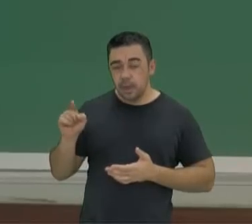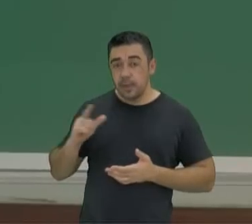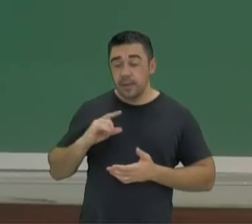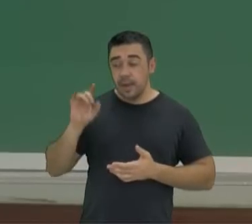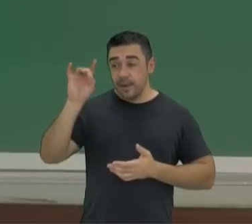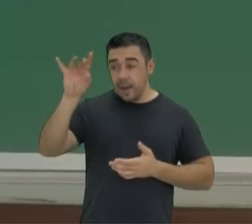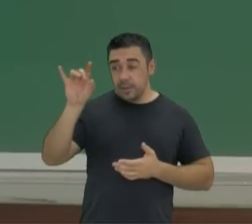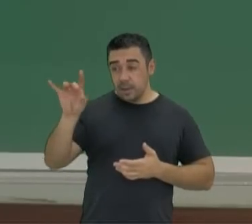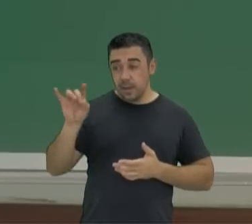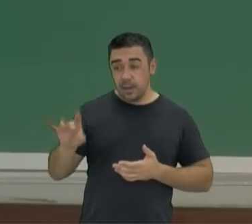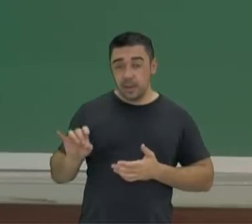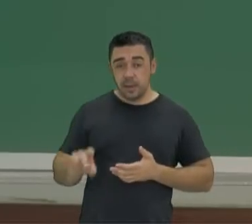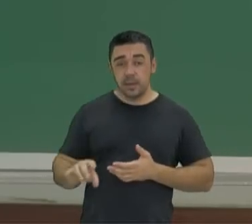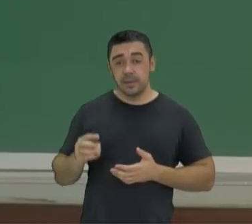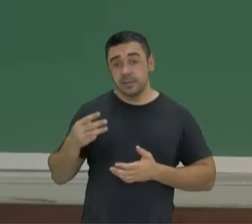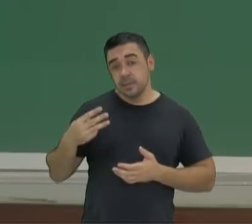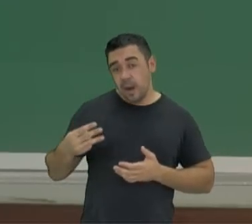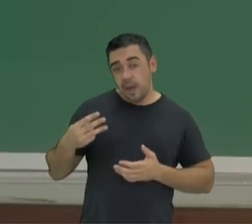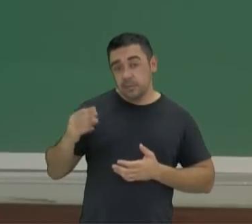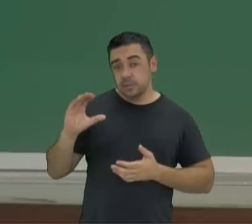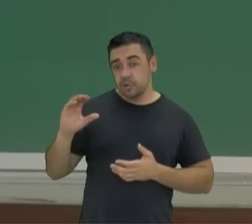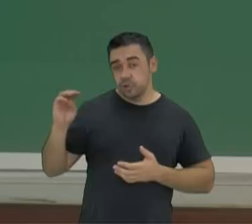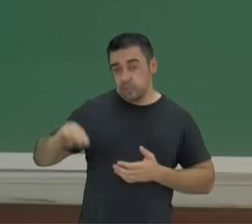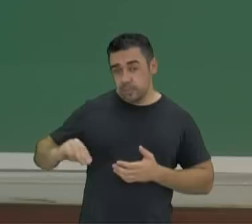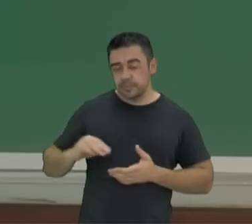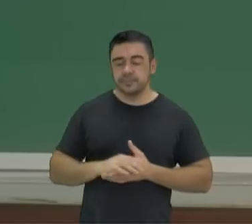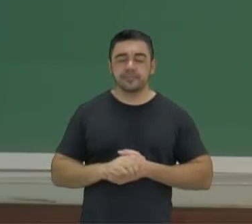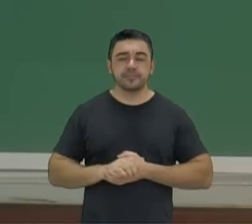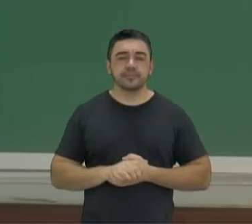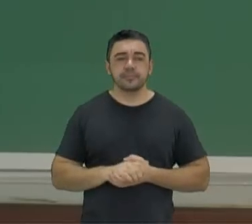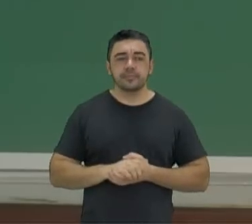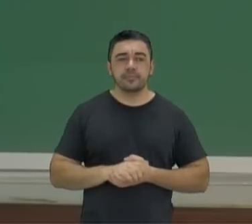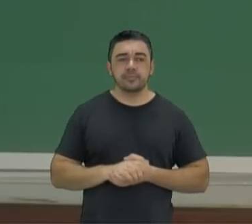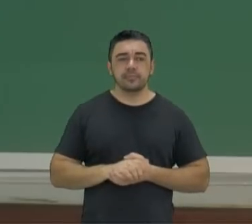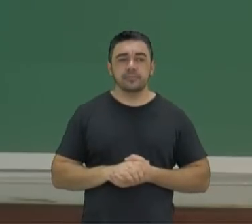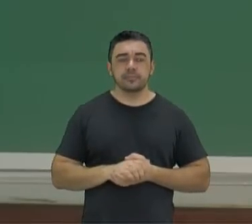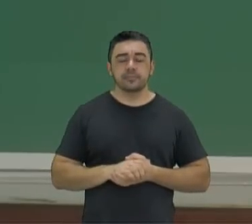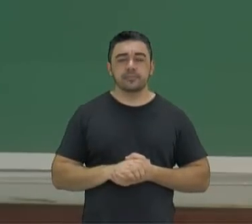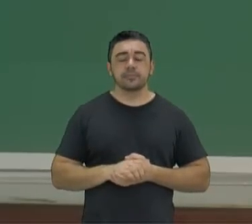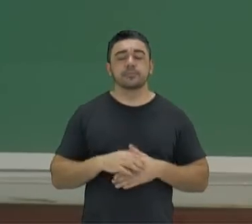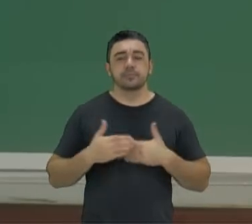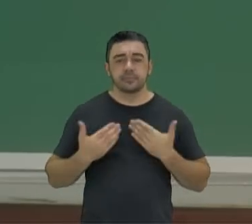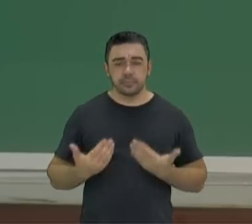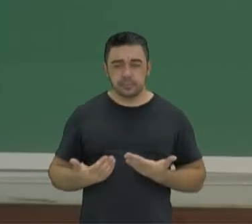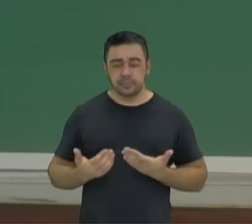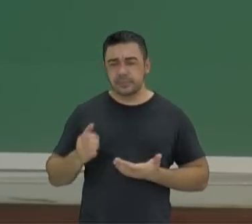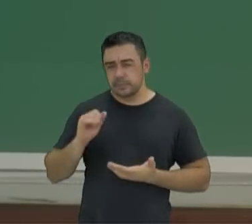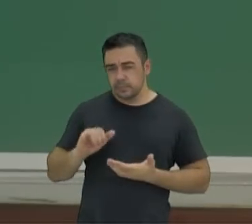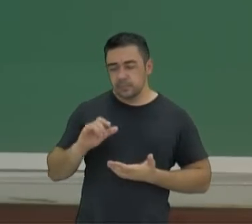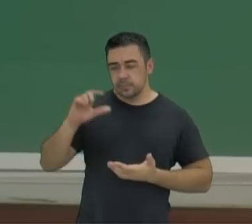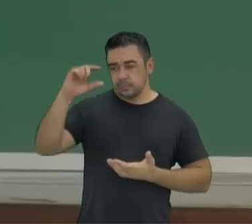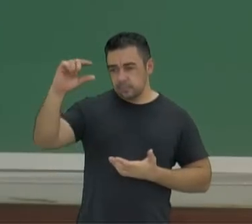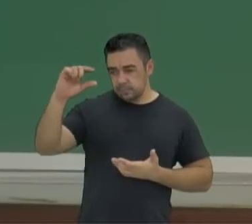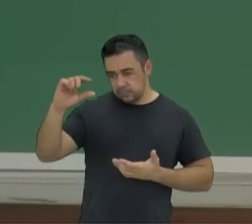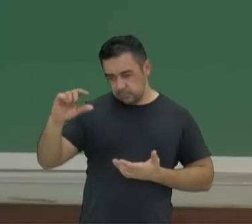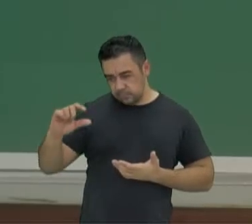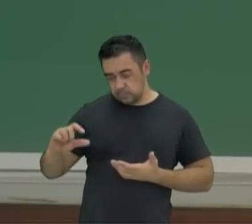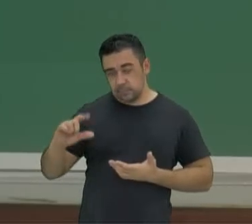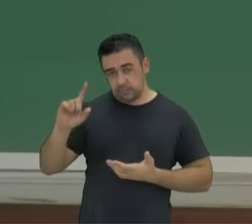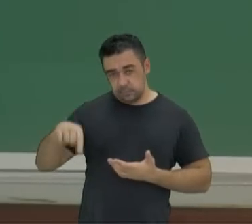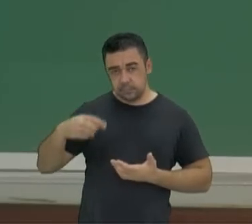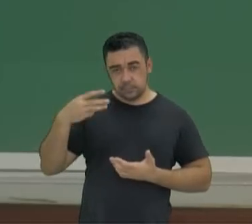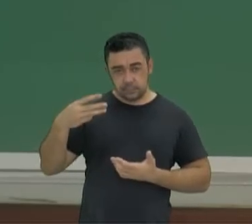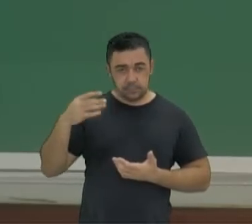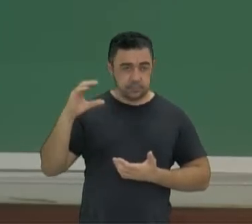aqui, ele está dizendo que vale 3 centímetros. Muito bem. Se cada medidinha desse aqui vale